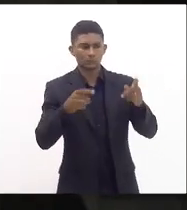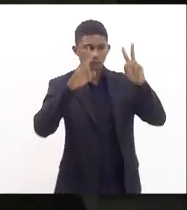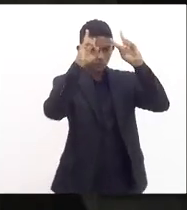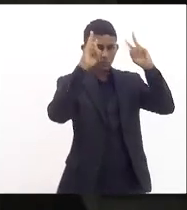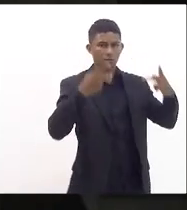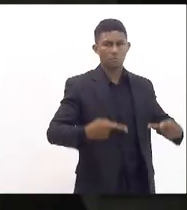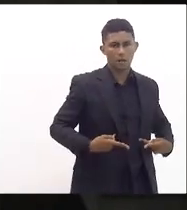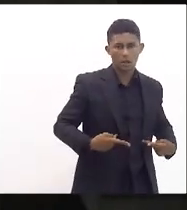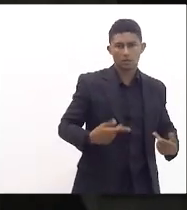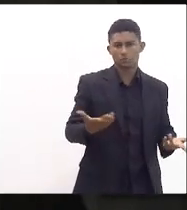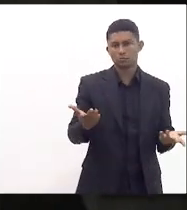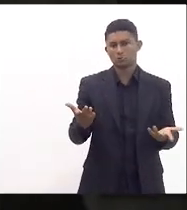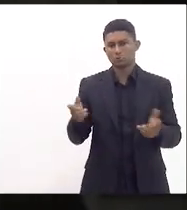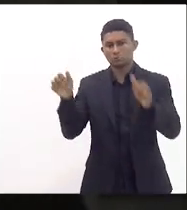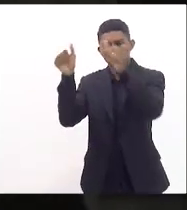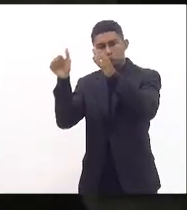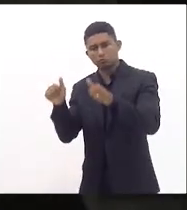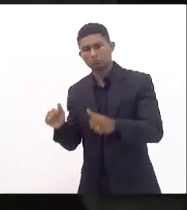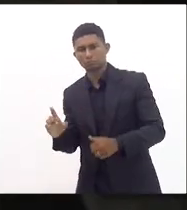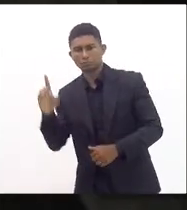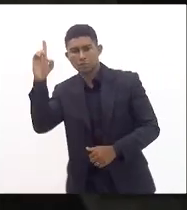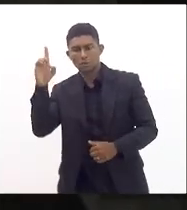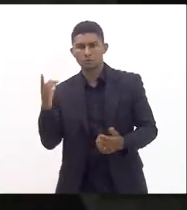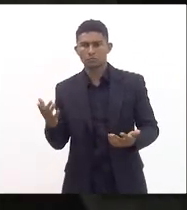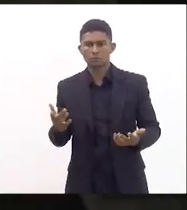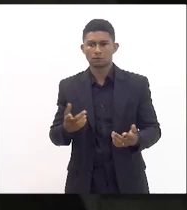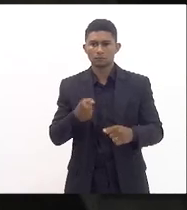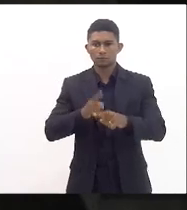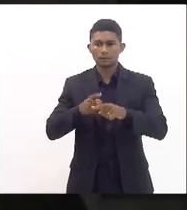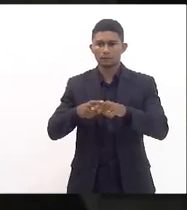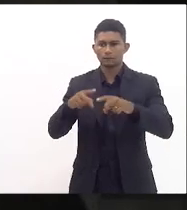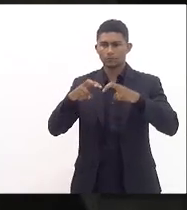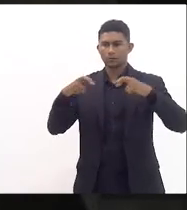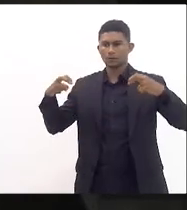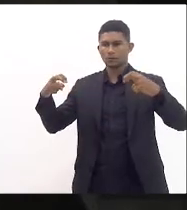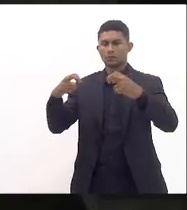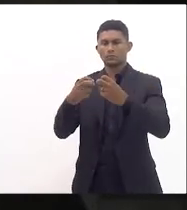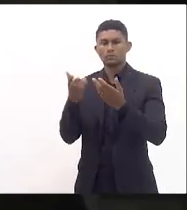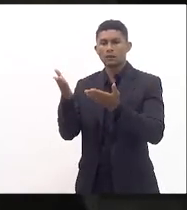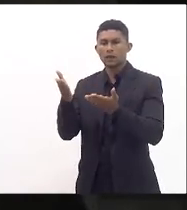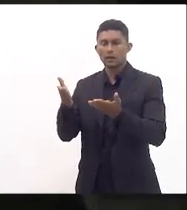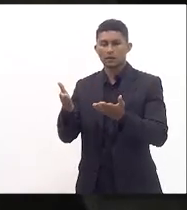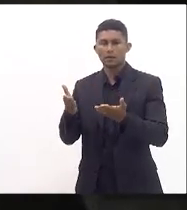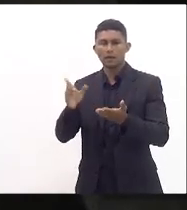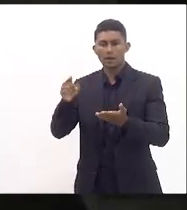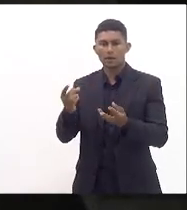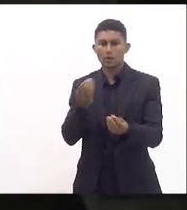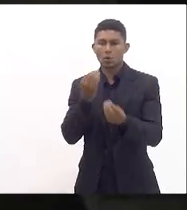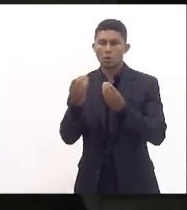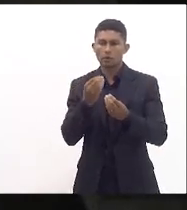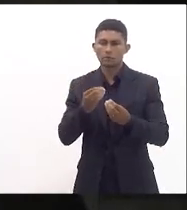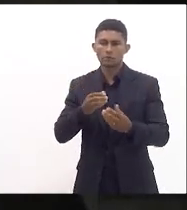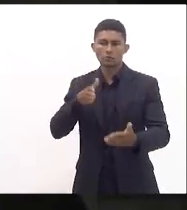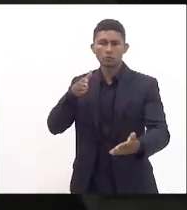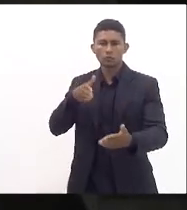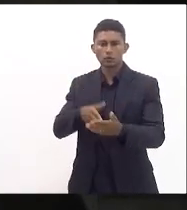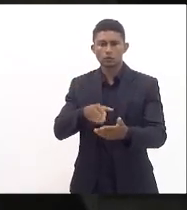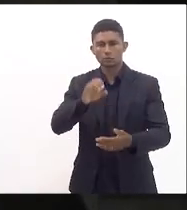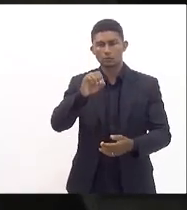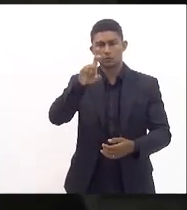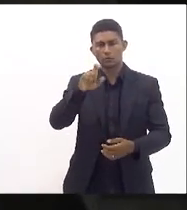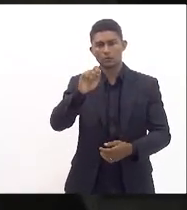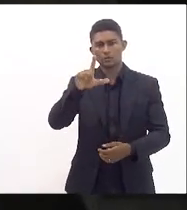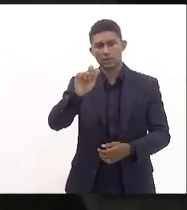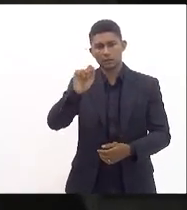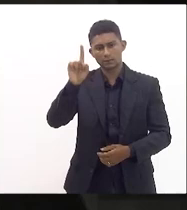e os orixás. Aliás, na mesa dos orixás, Exu é quem come primeiro. Por último é o Xalá, que é o orixá dos orixás, mas é Exu